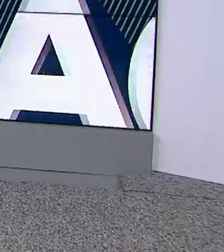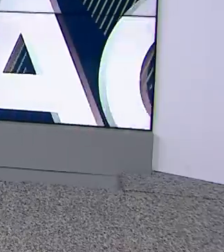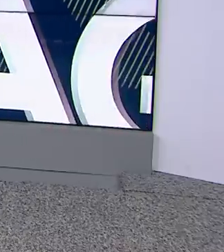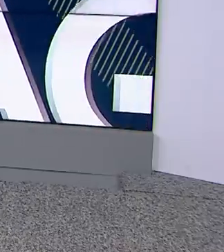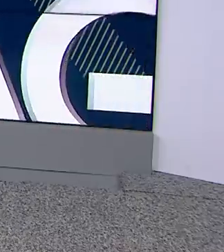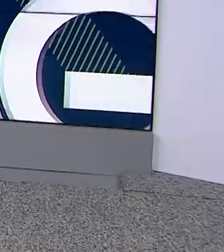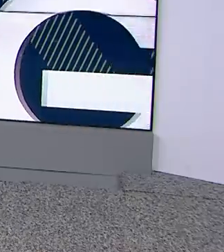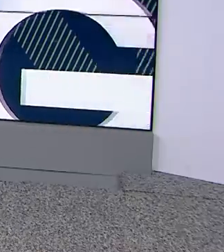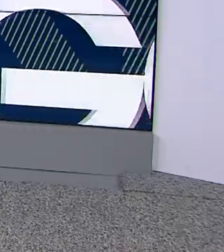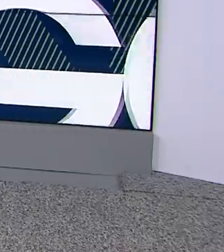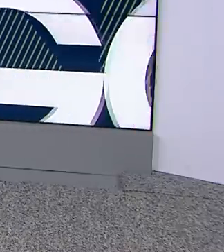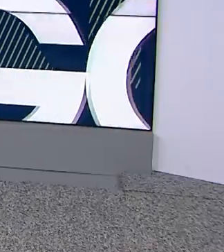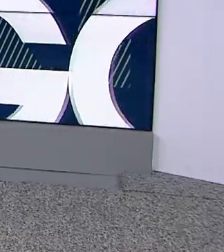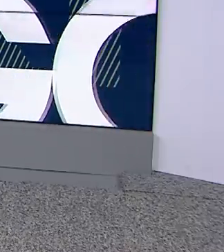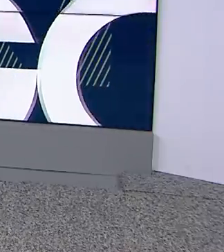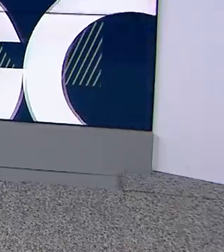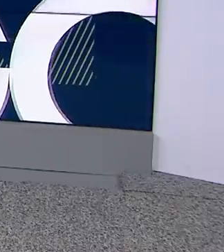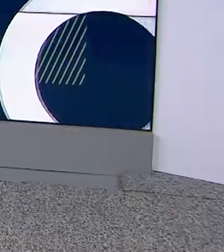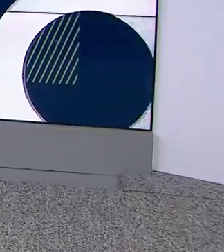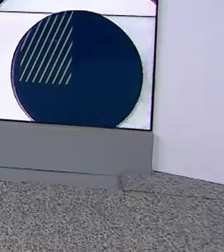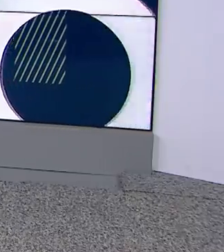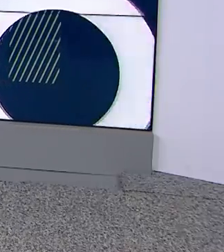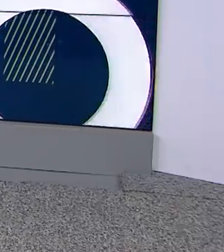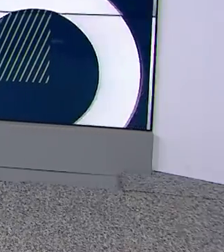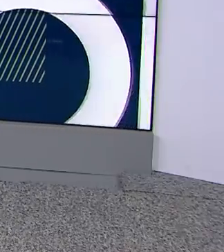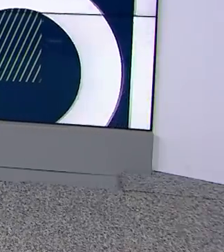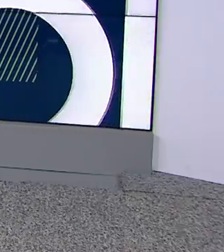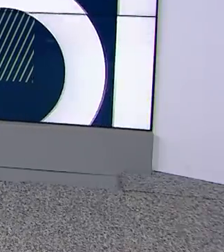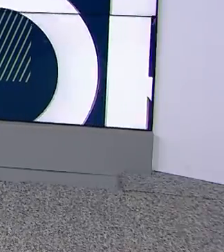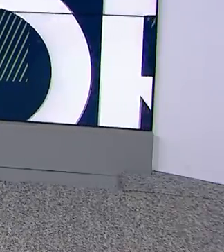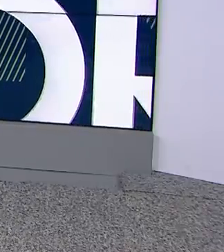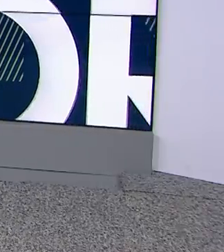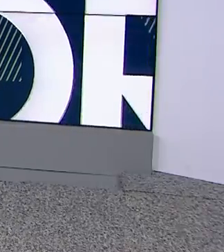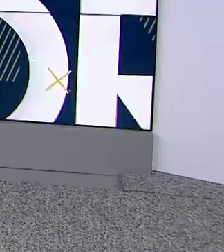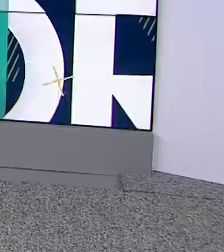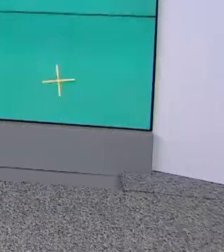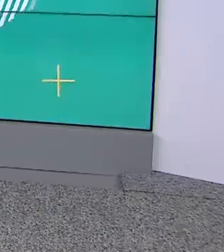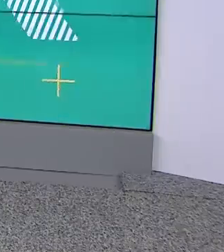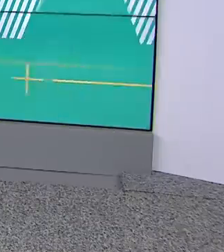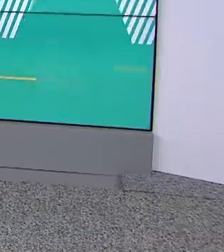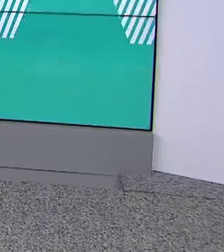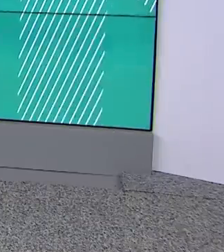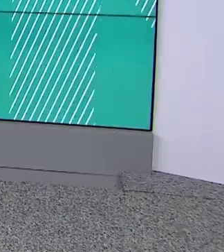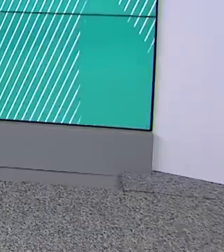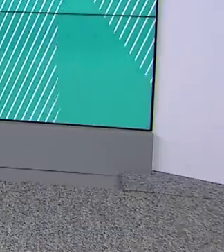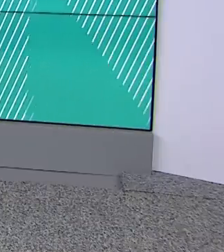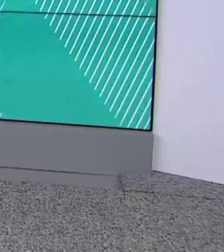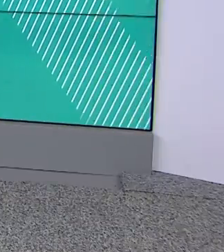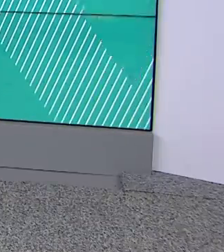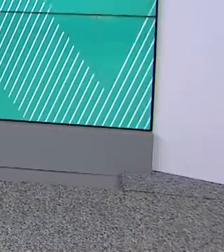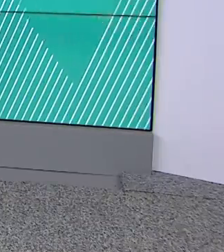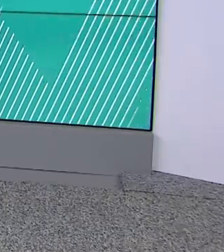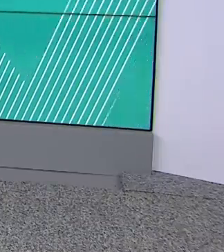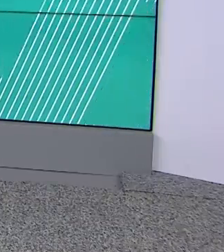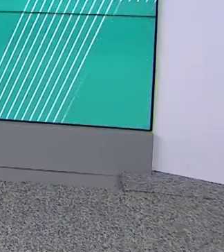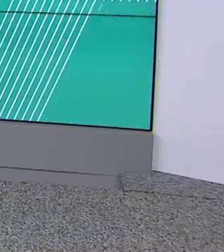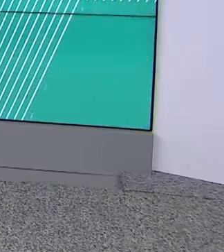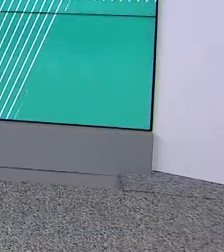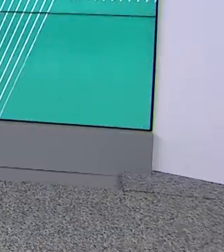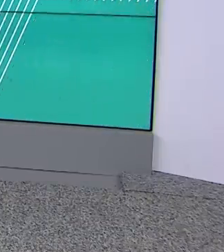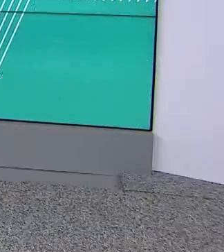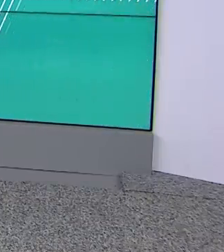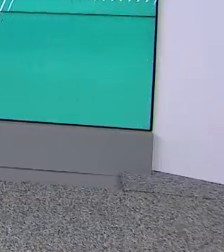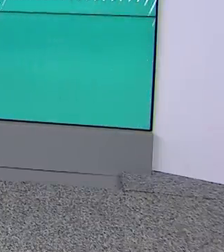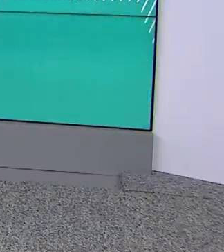em segurança, nas áreas de tecnologia, cibersegurança e defesa. E a tecnologia israelense importada pelo Brasil